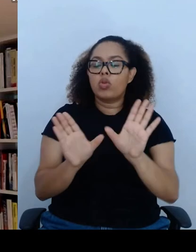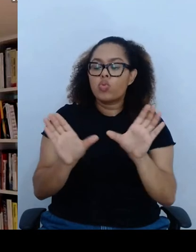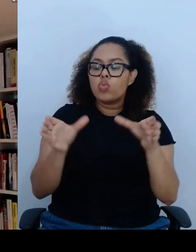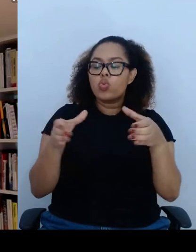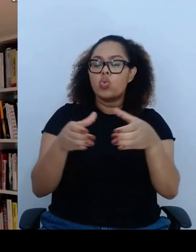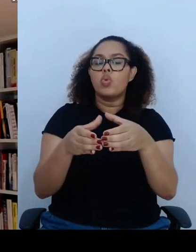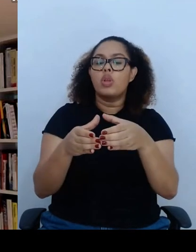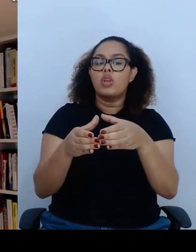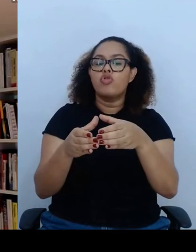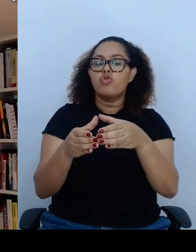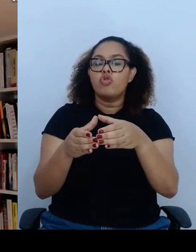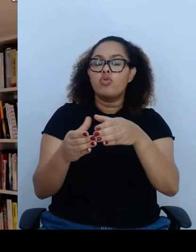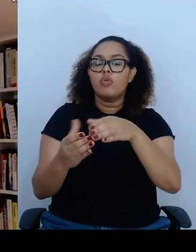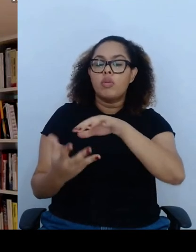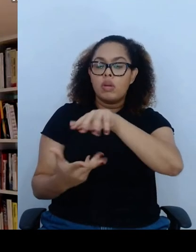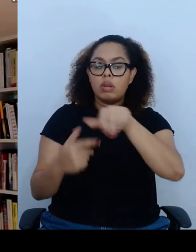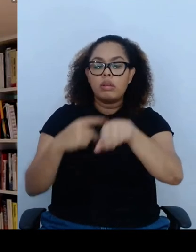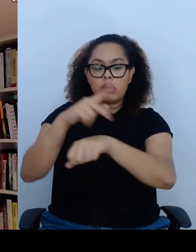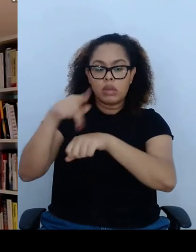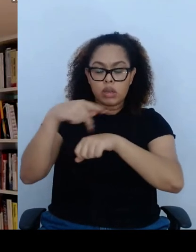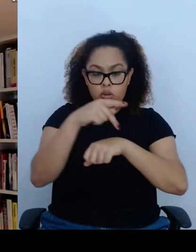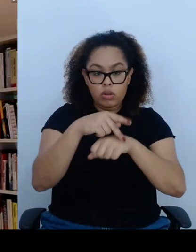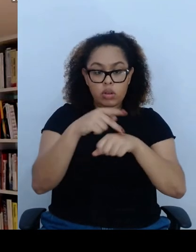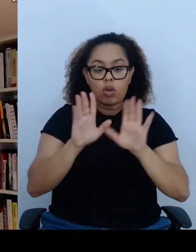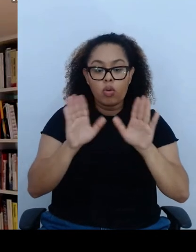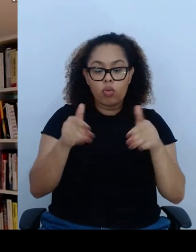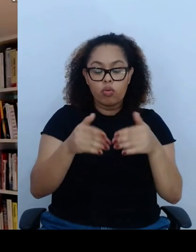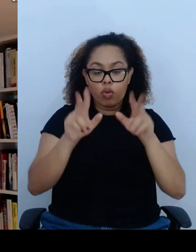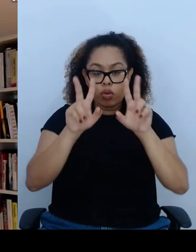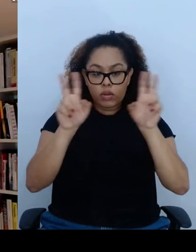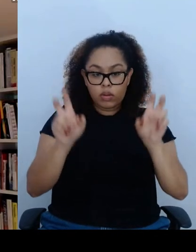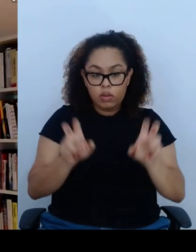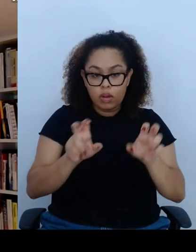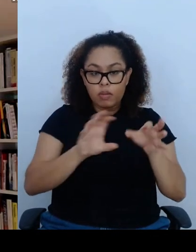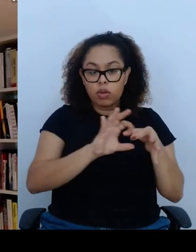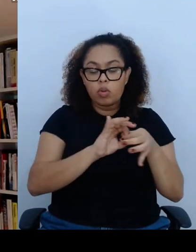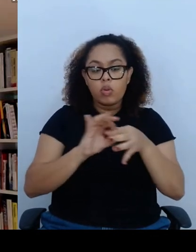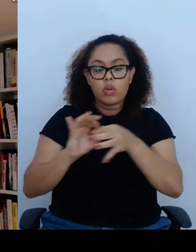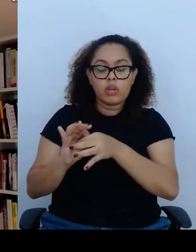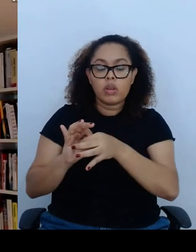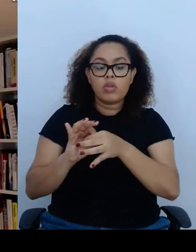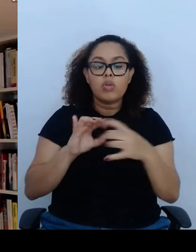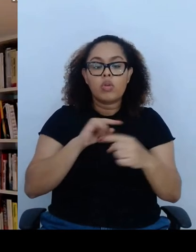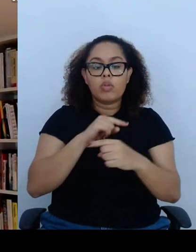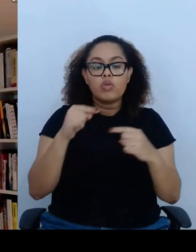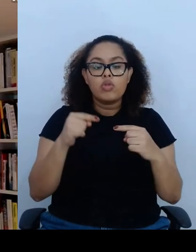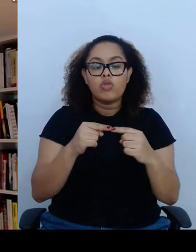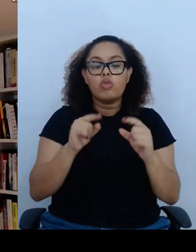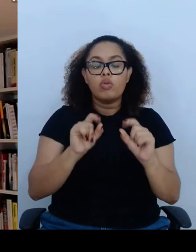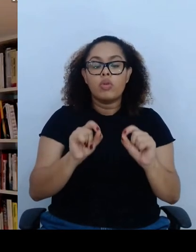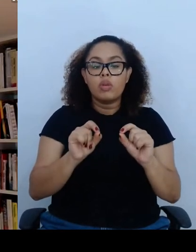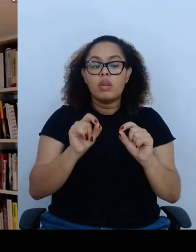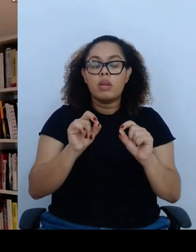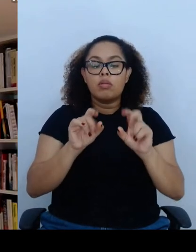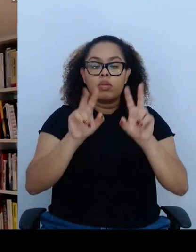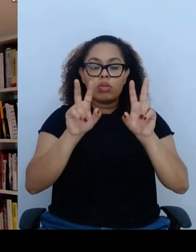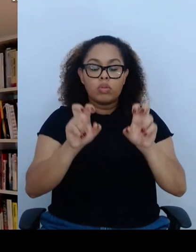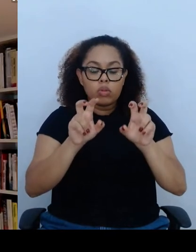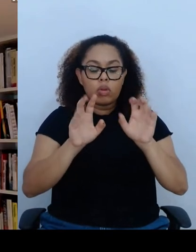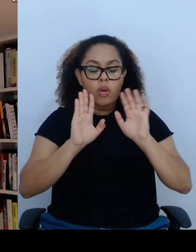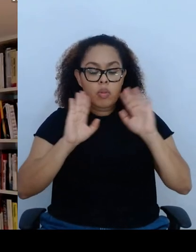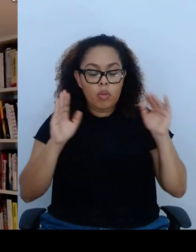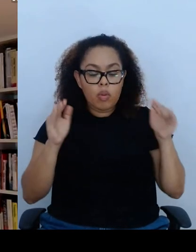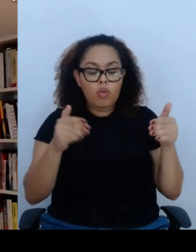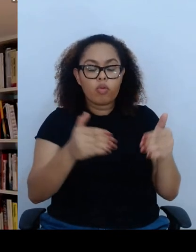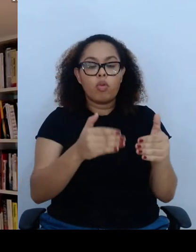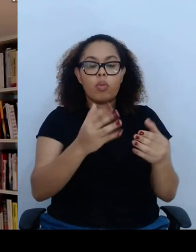sobre o tema Nesse contexto sempre procuramos organizar uma exposição dedicada a um